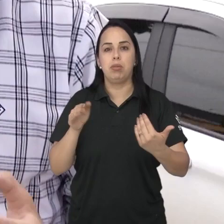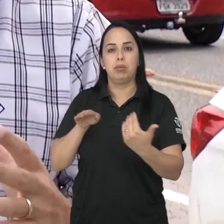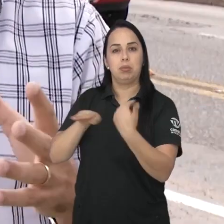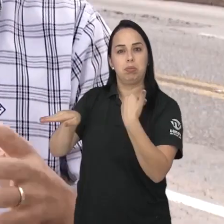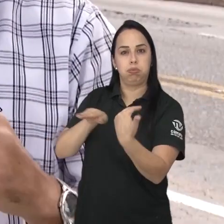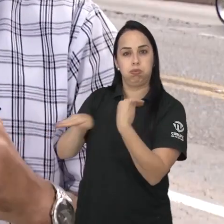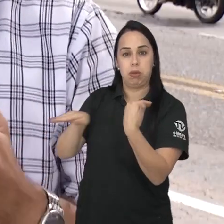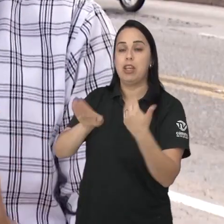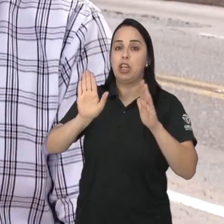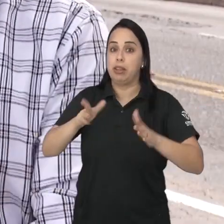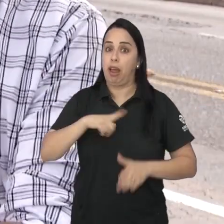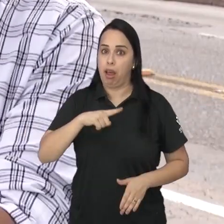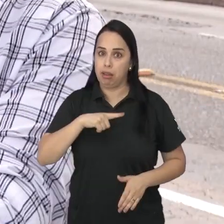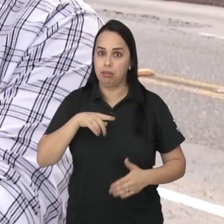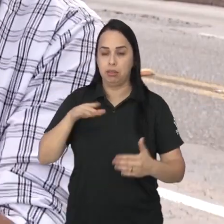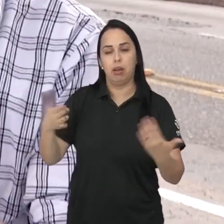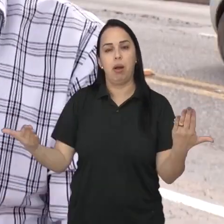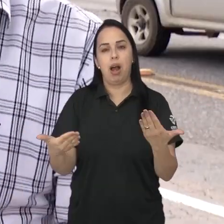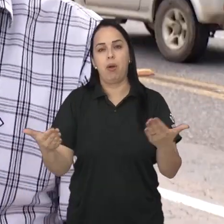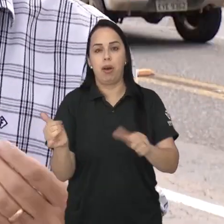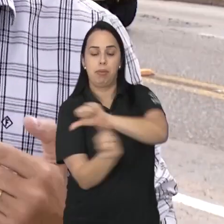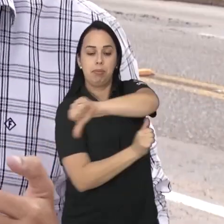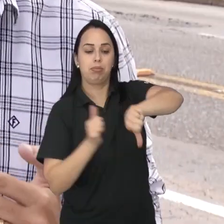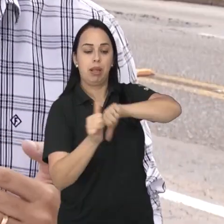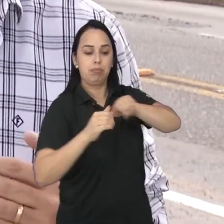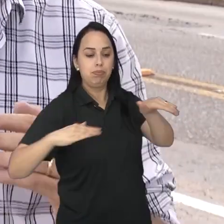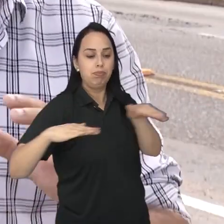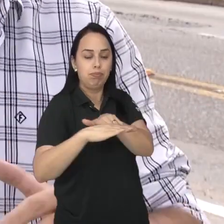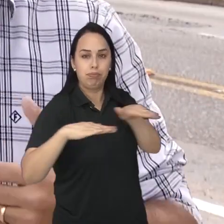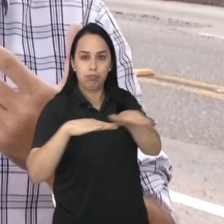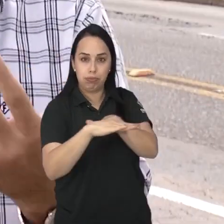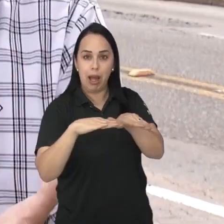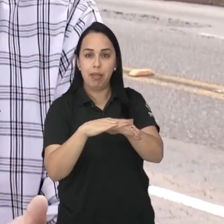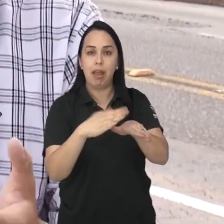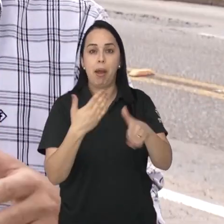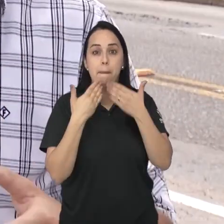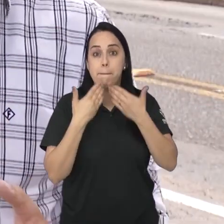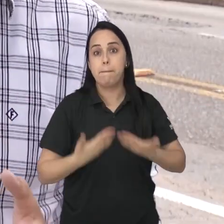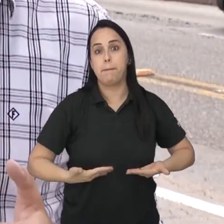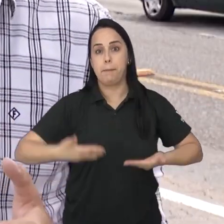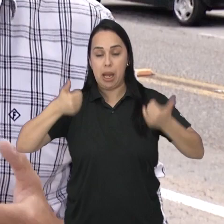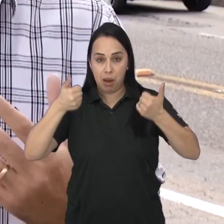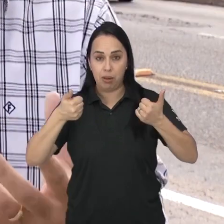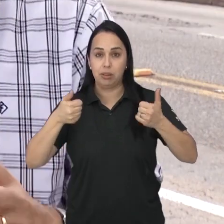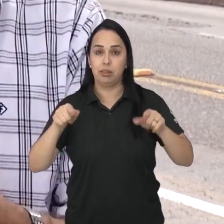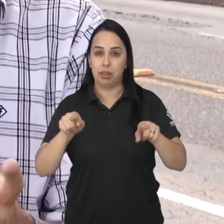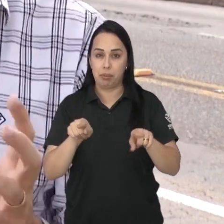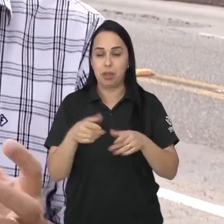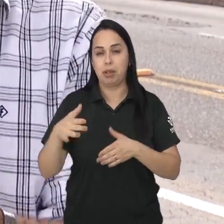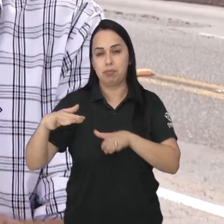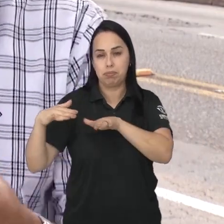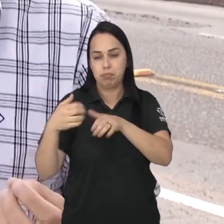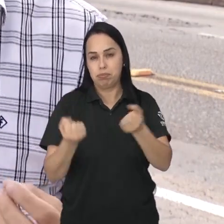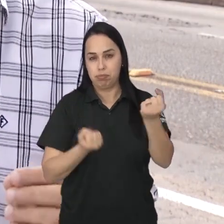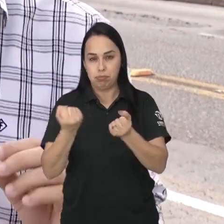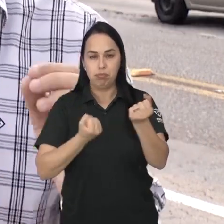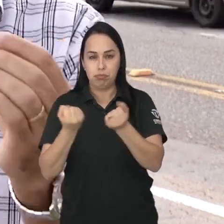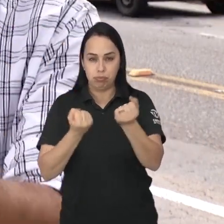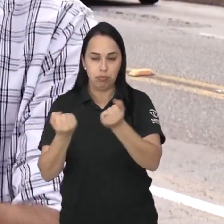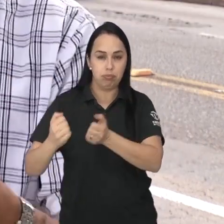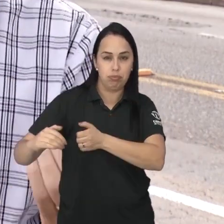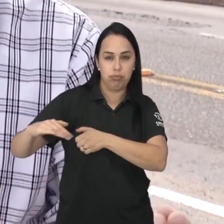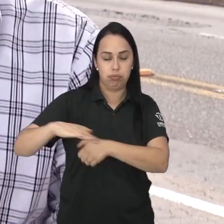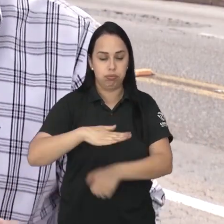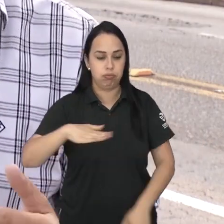rolamento, similar ao que a gente já tem no sentido centro-bairro. Então a gente garante uma fluidez maior e um melhor entrelaçamento dos veículos ali